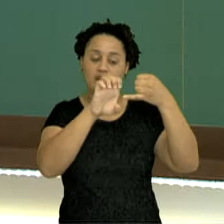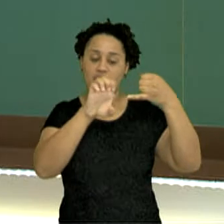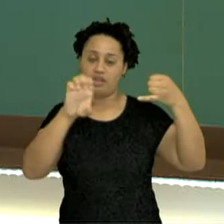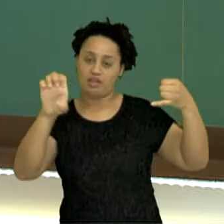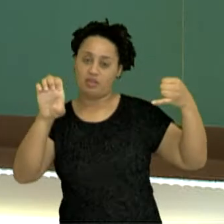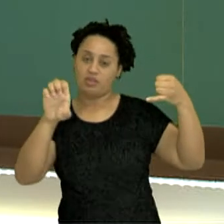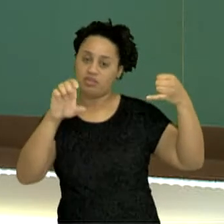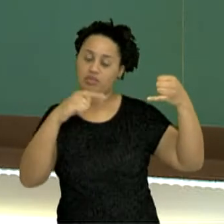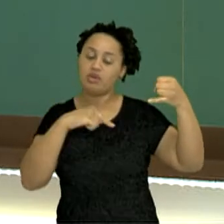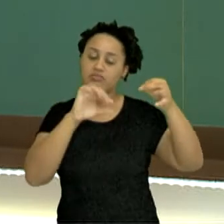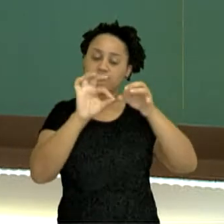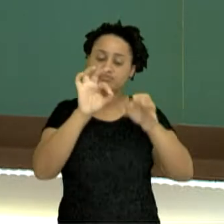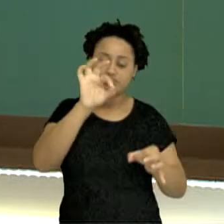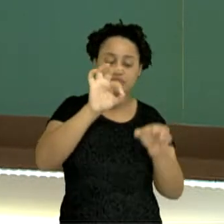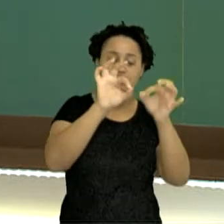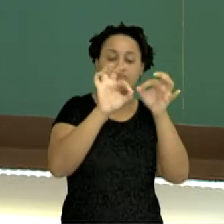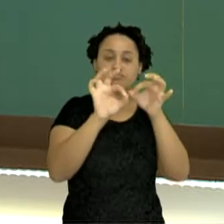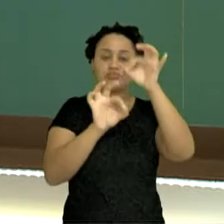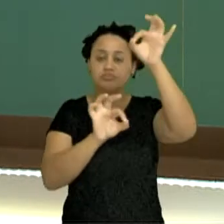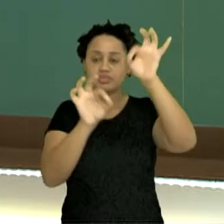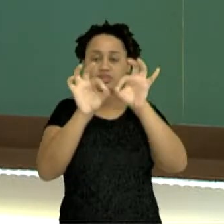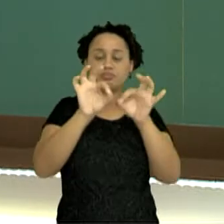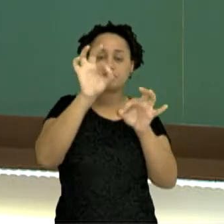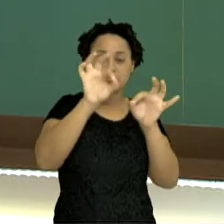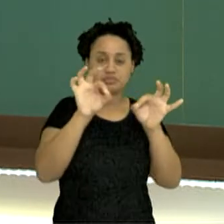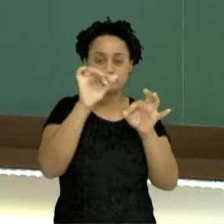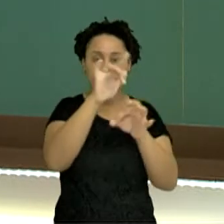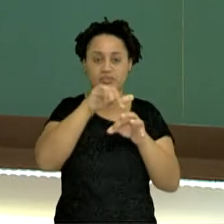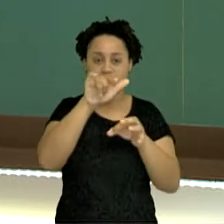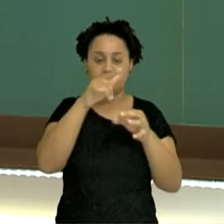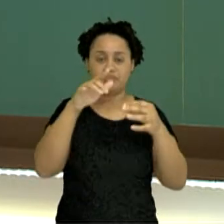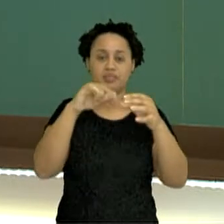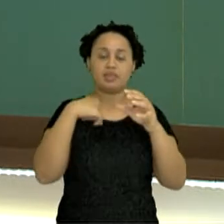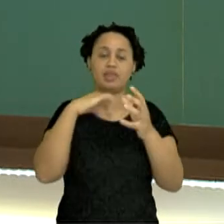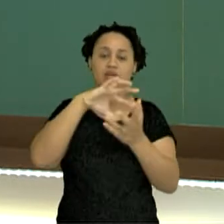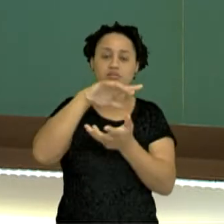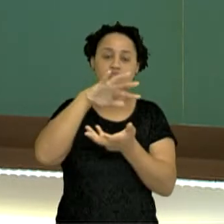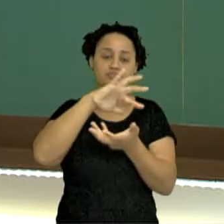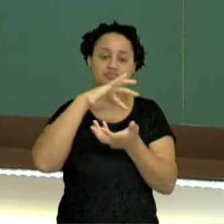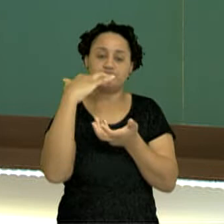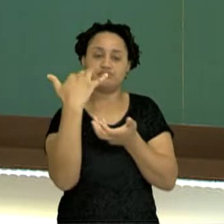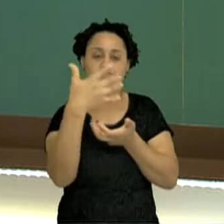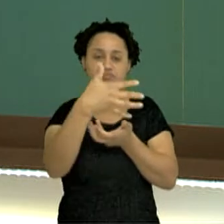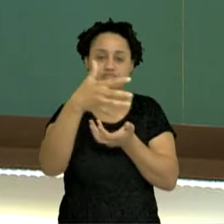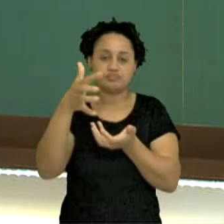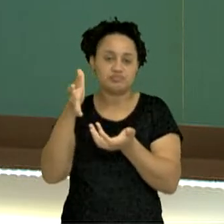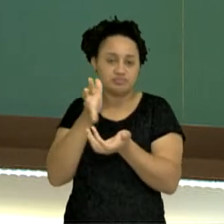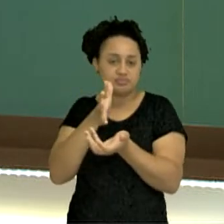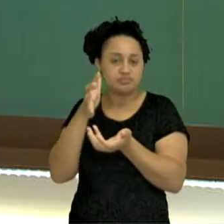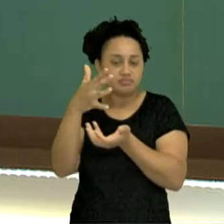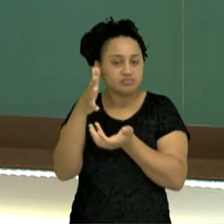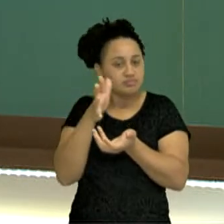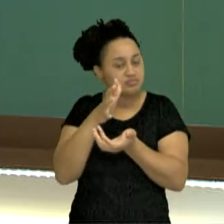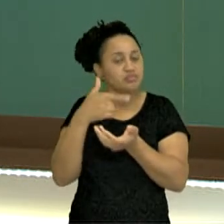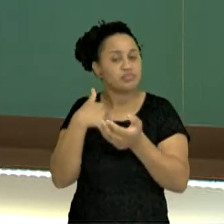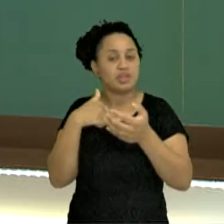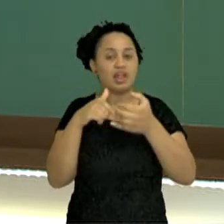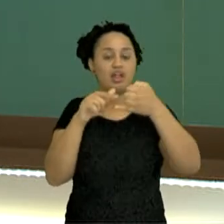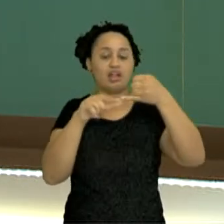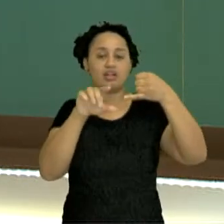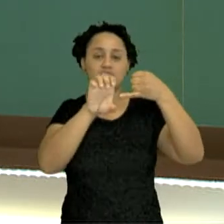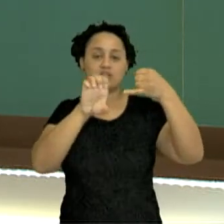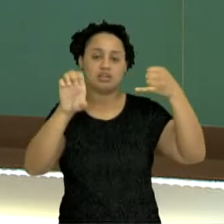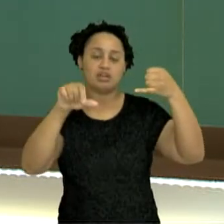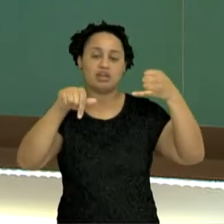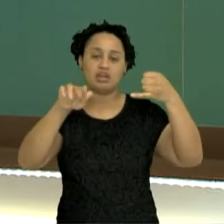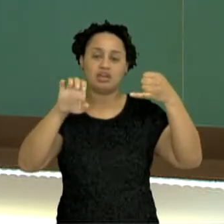da superfície terrestre e a linha do Equador. Então, quanto maior for a distância em relação à linha do Equador, tanto para o norte